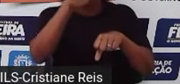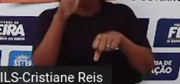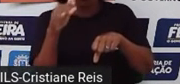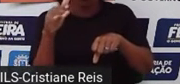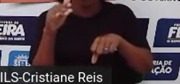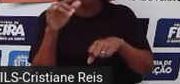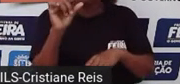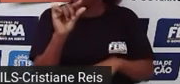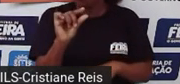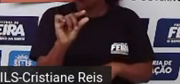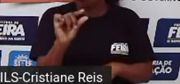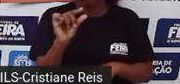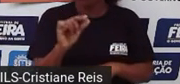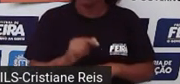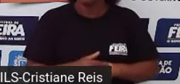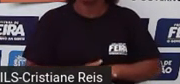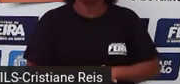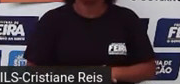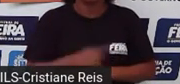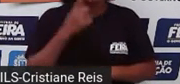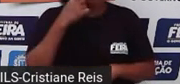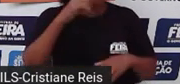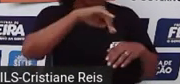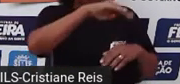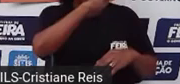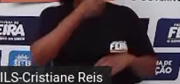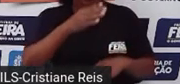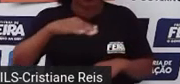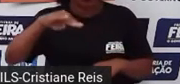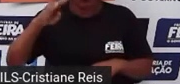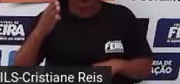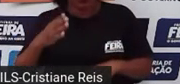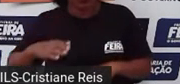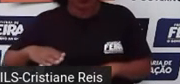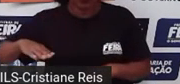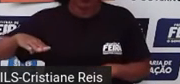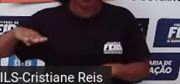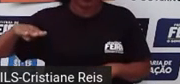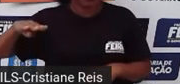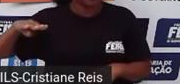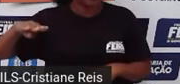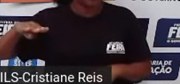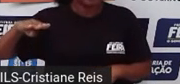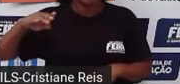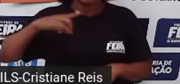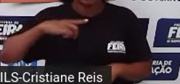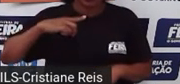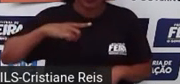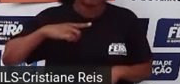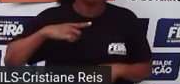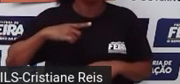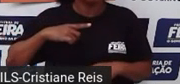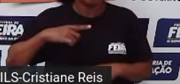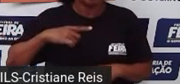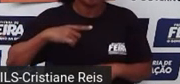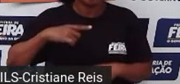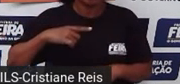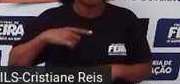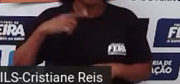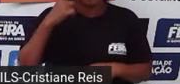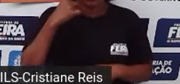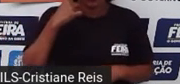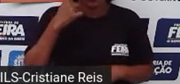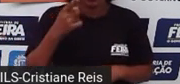um pouquinho ao então PC boa aqui que essas áreas mais baixas elas sofrem mais essa influência então a